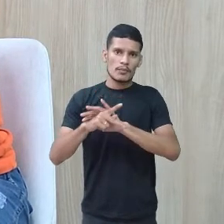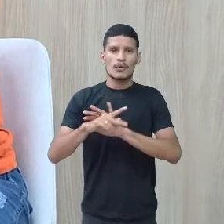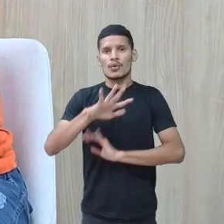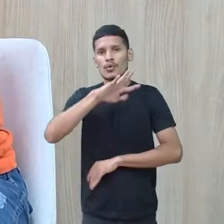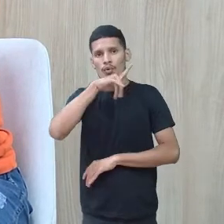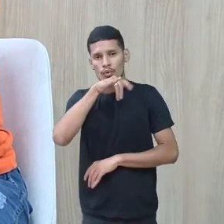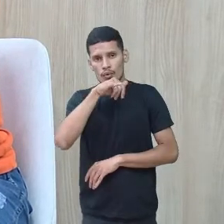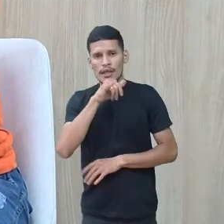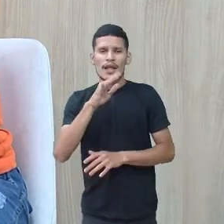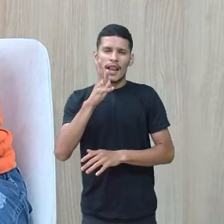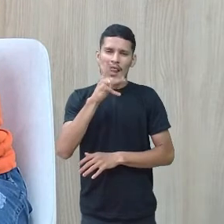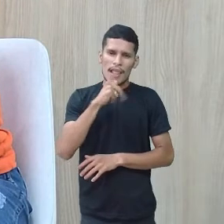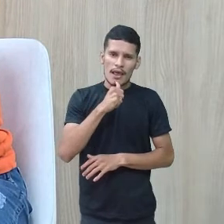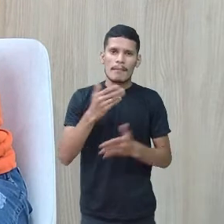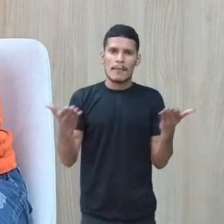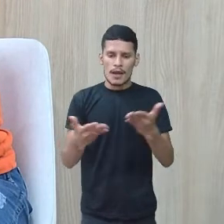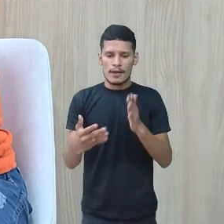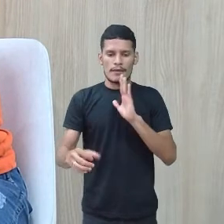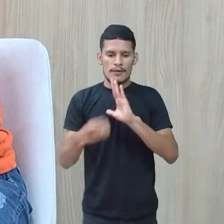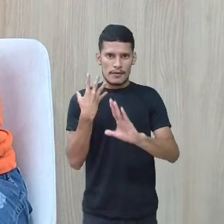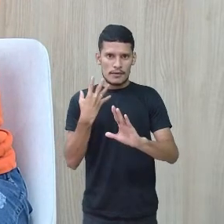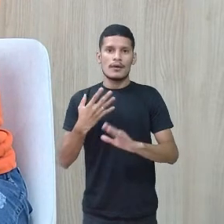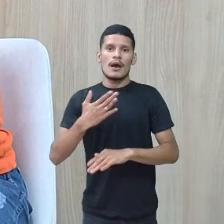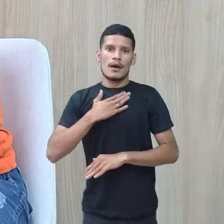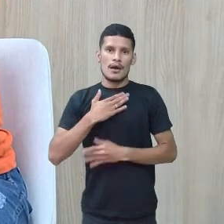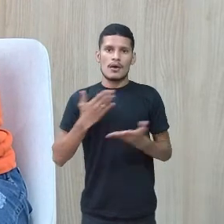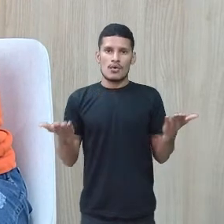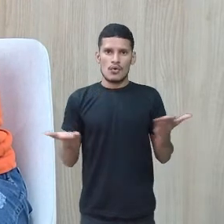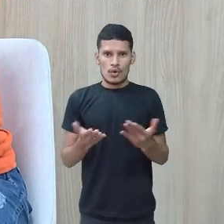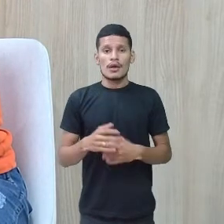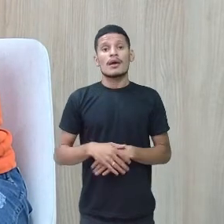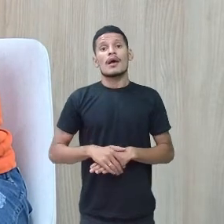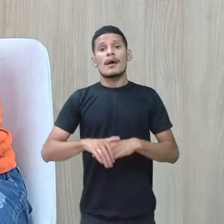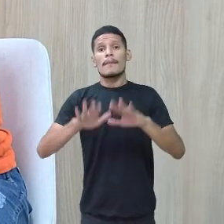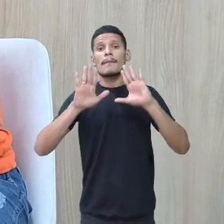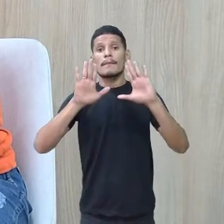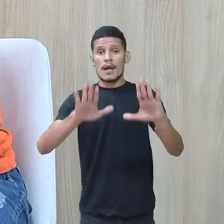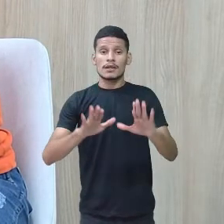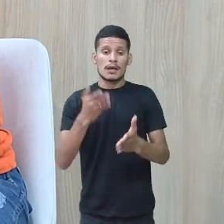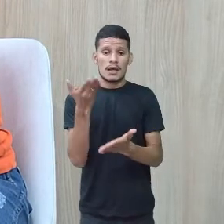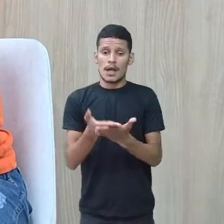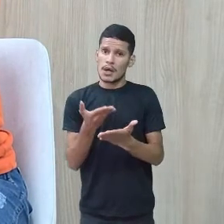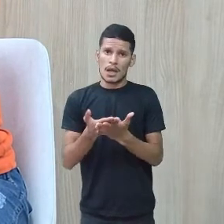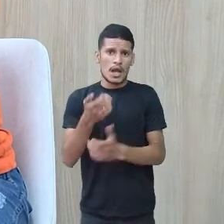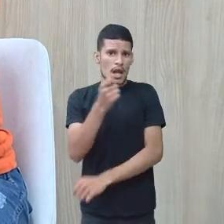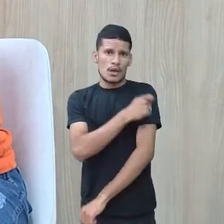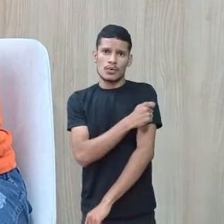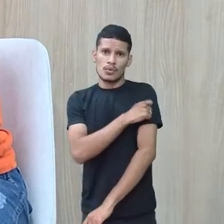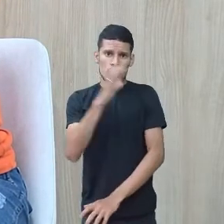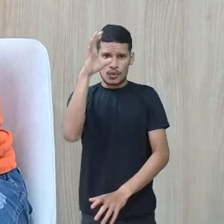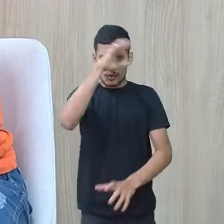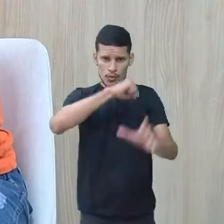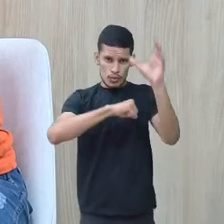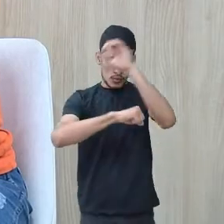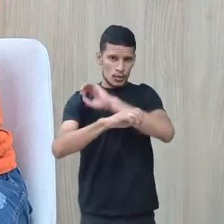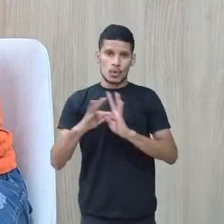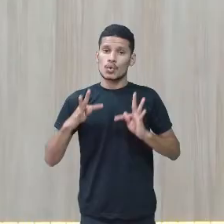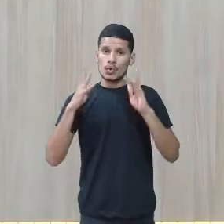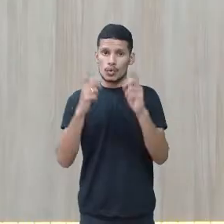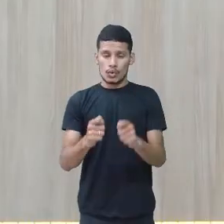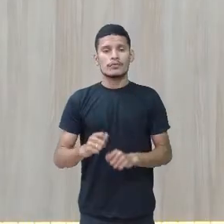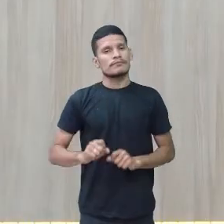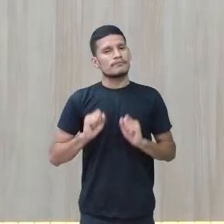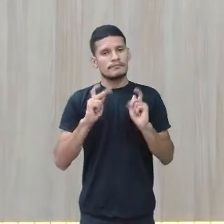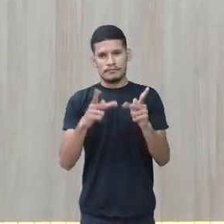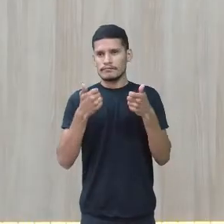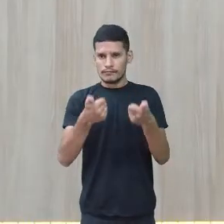a mensagem chegou agora. Mas em relação à aula, os alunos estão aprendendo tudo. Ai, que bom. Então tá